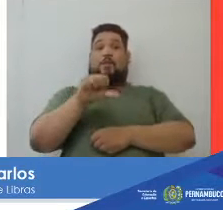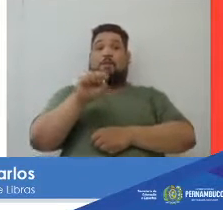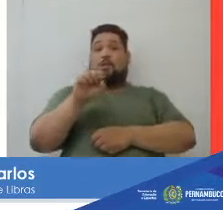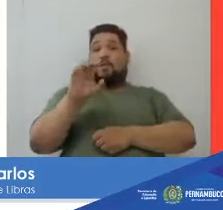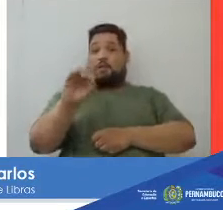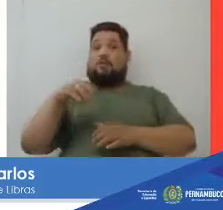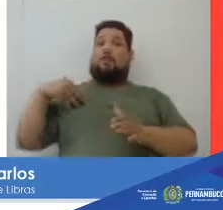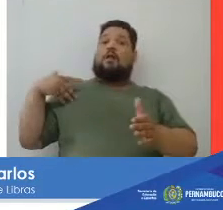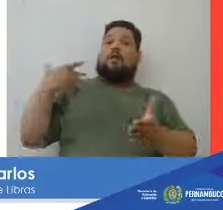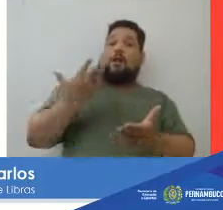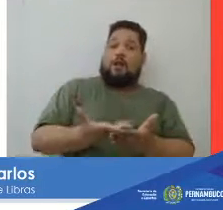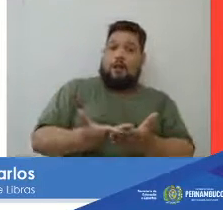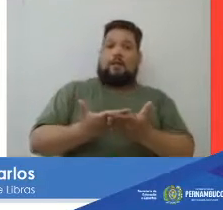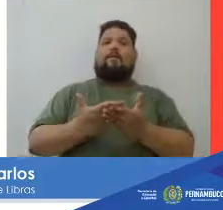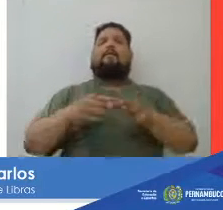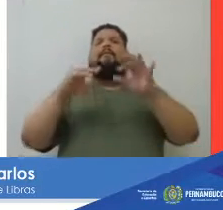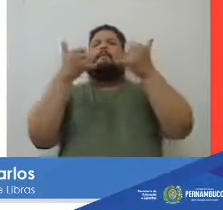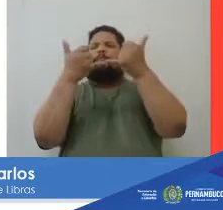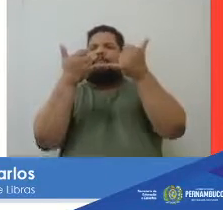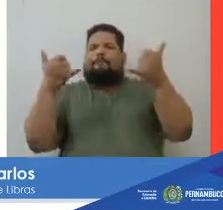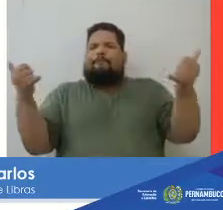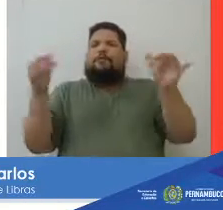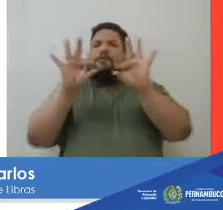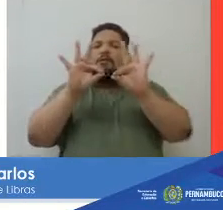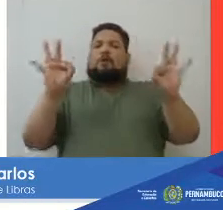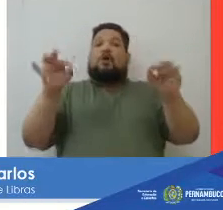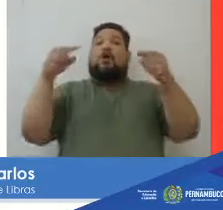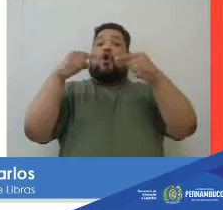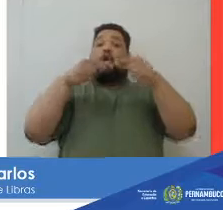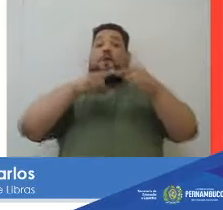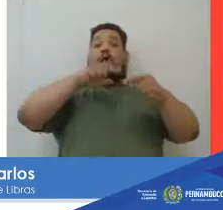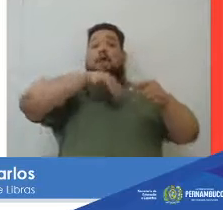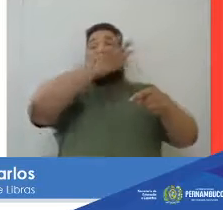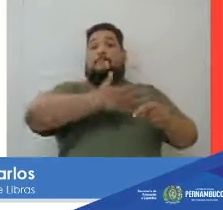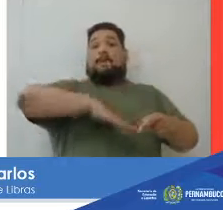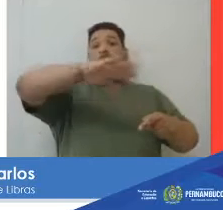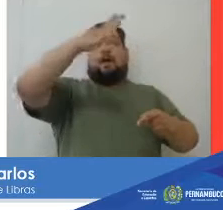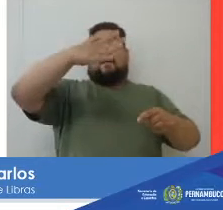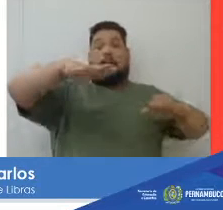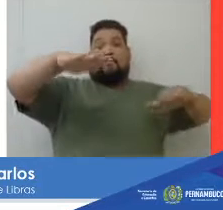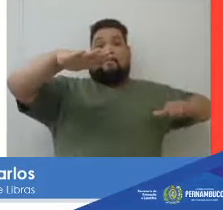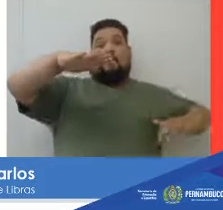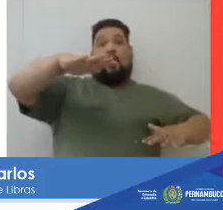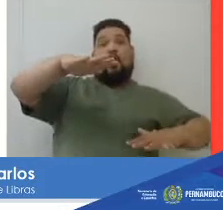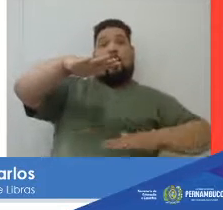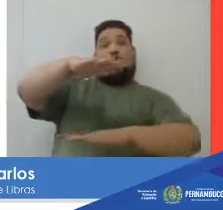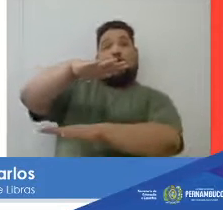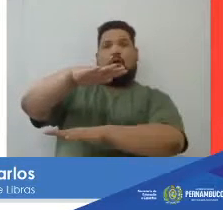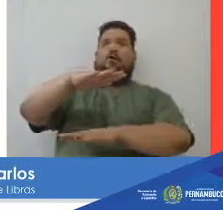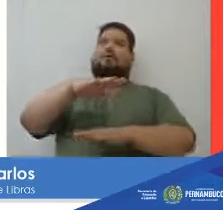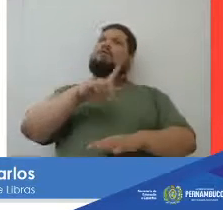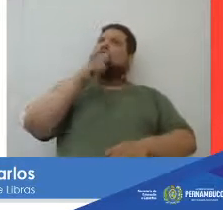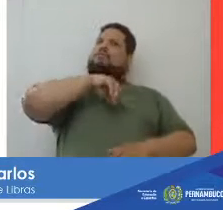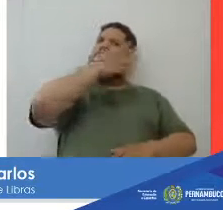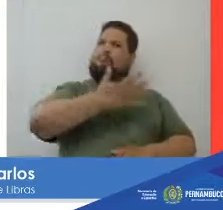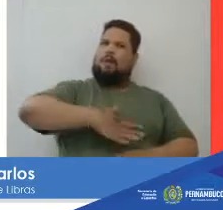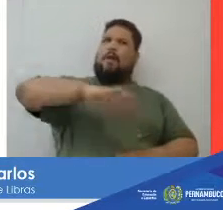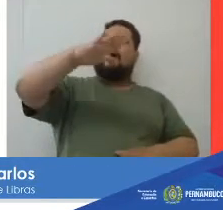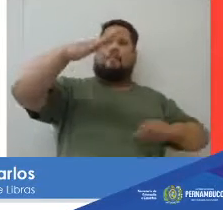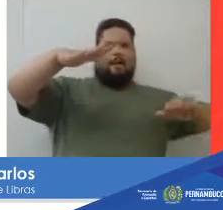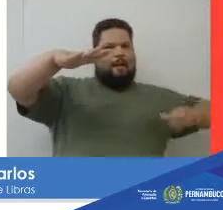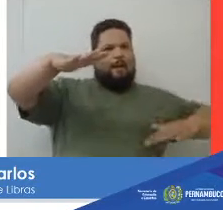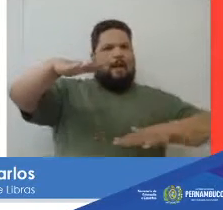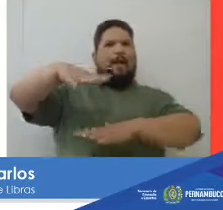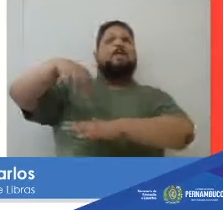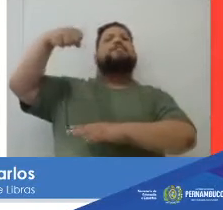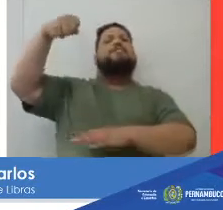80, e são cabos que vão submarino, tá? São no fundo do mar. Professor, no fundo do mar? Gente, no fundo do mar.